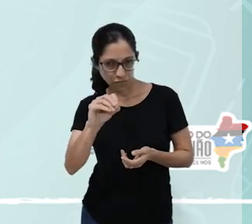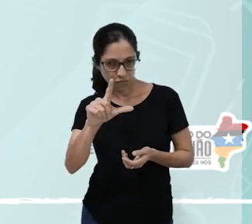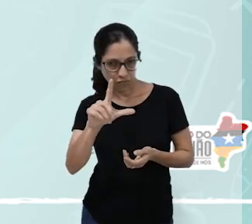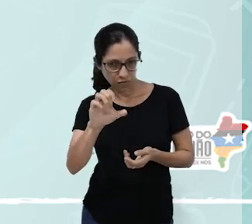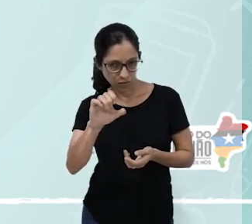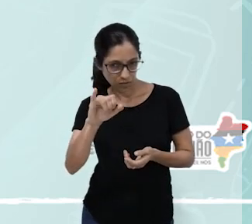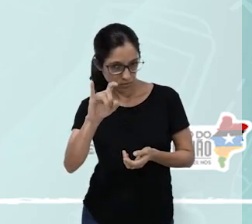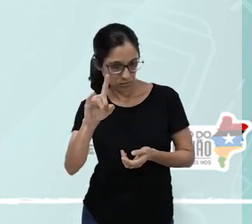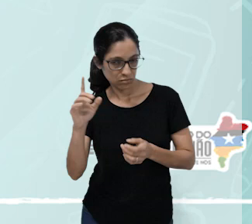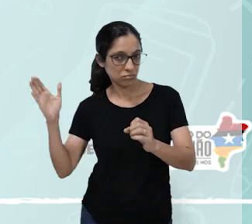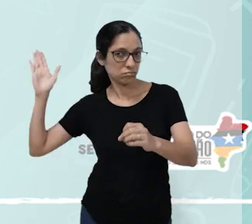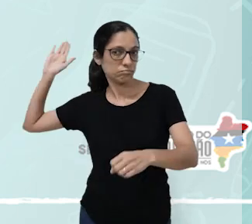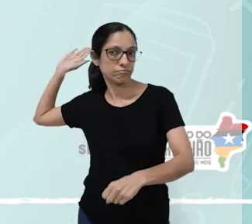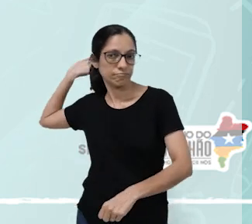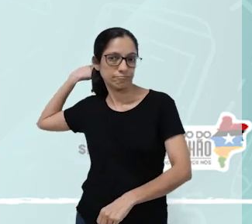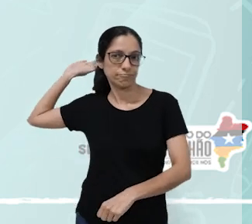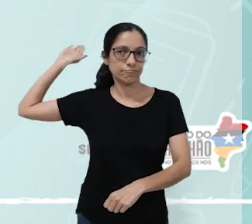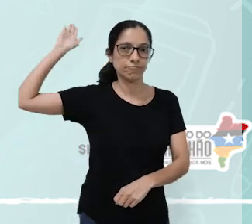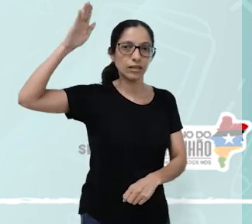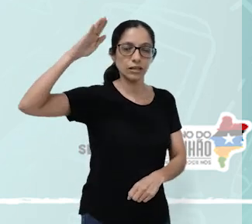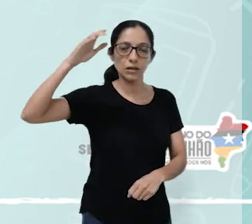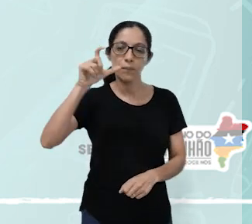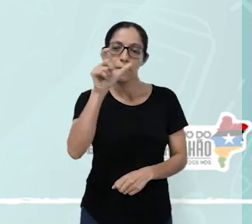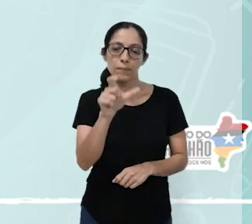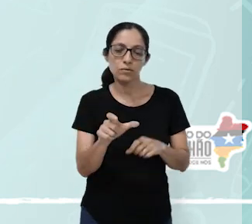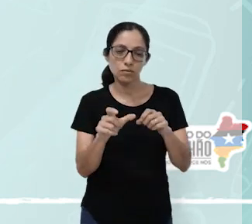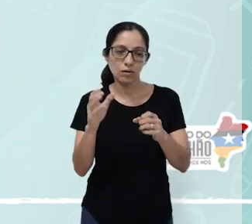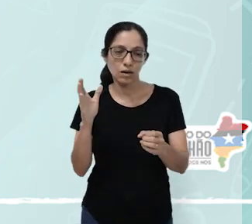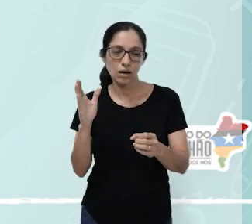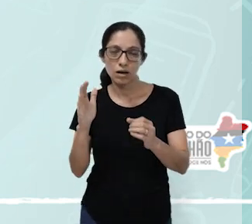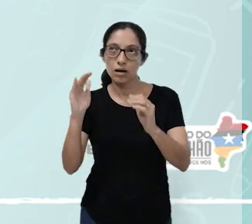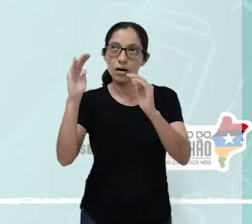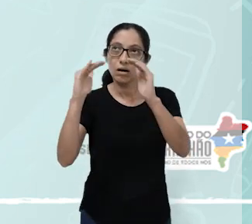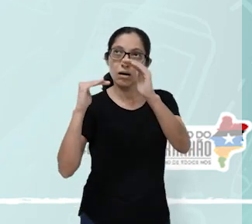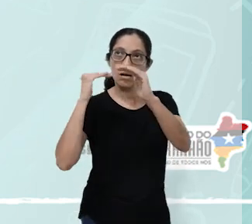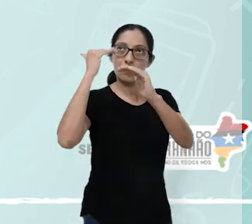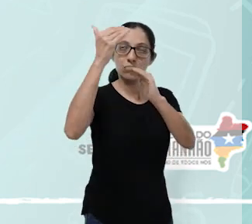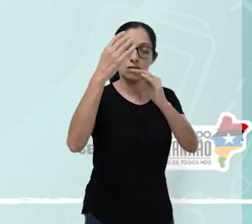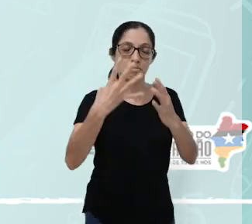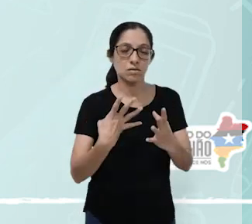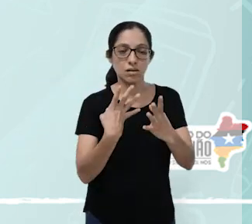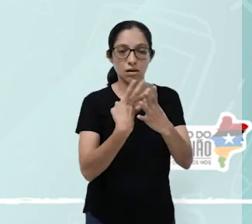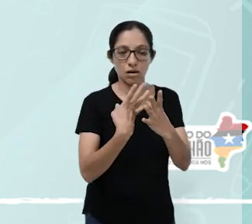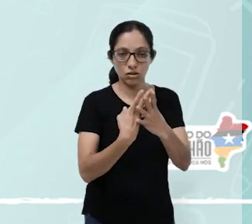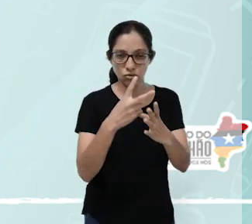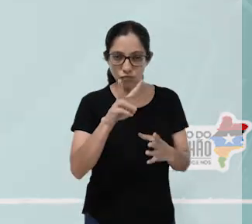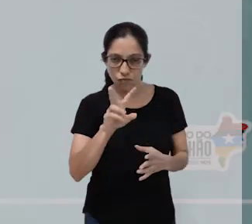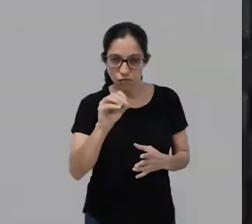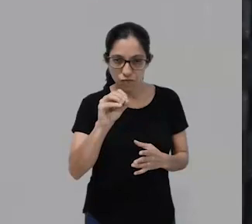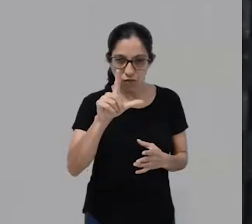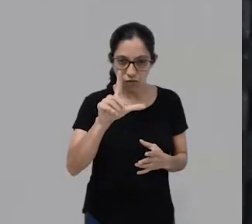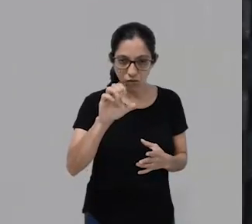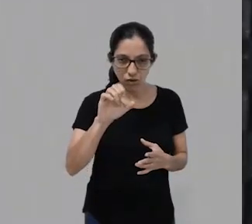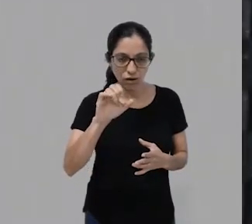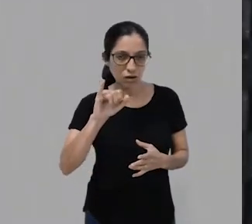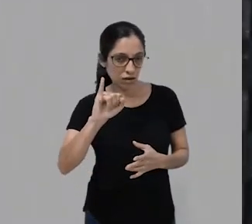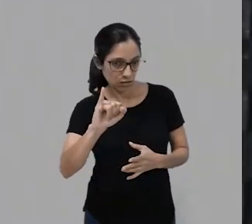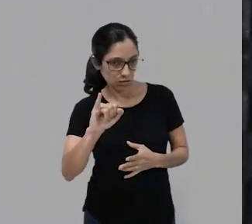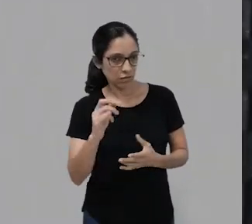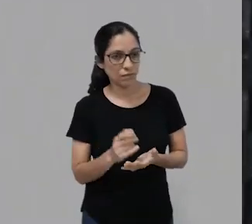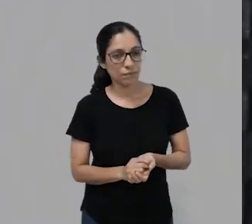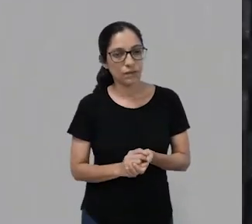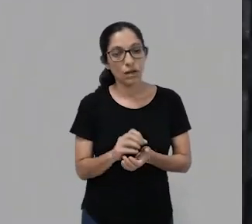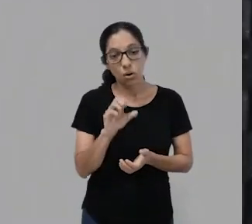vocês do ataque? Que ataque é o que? O atleta golpear a bola acima da linha da rede no voleibol. Então tá aqui o smash, ele realiza